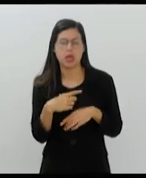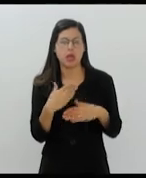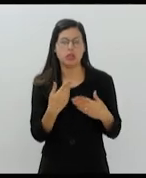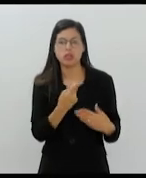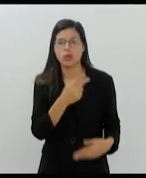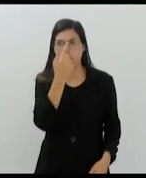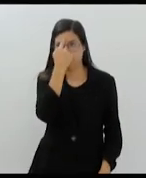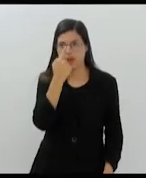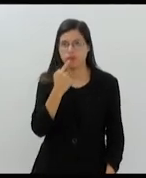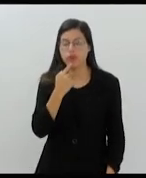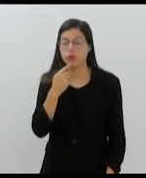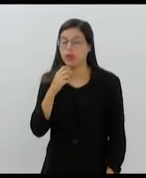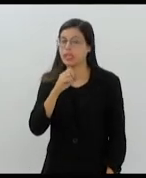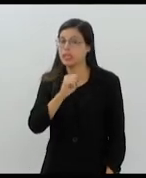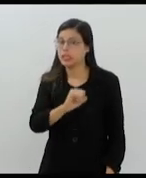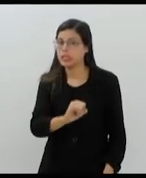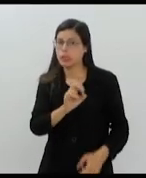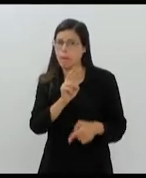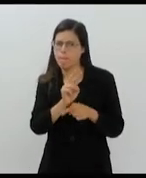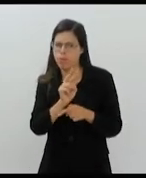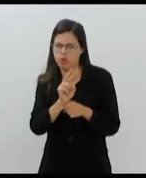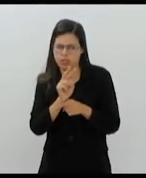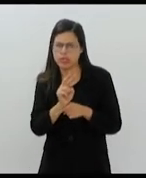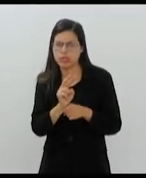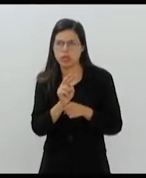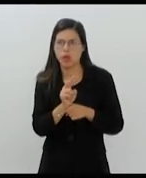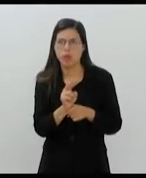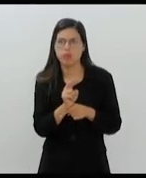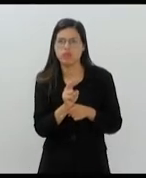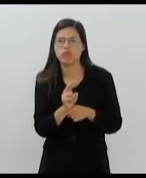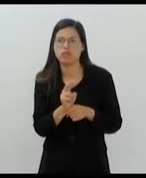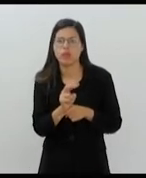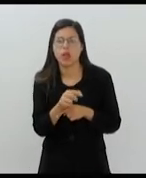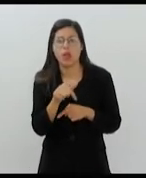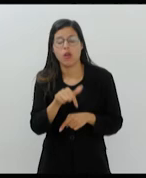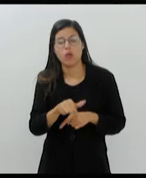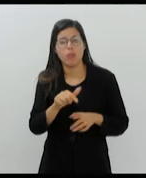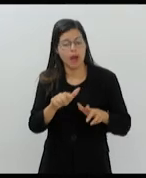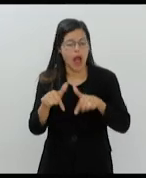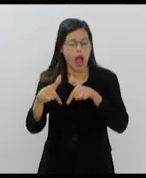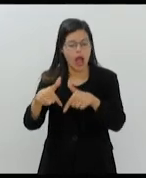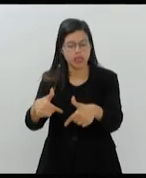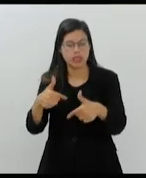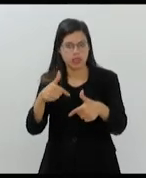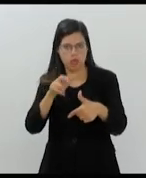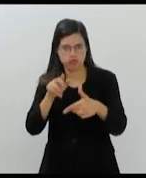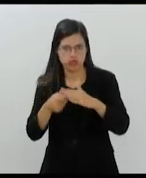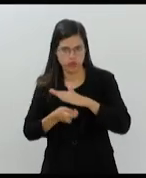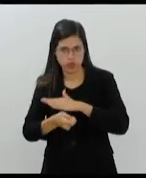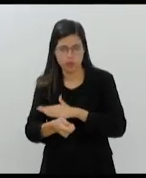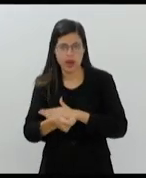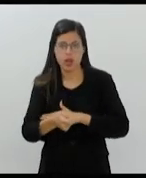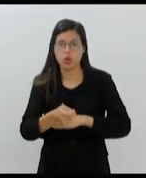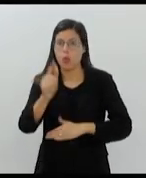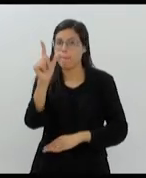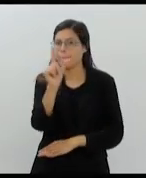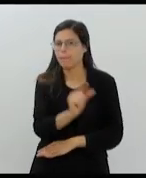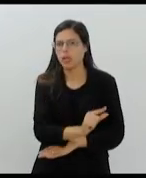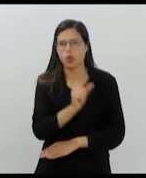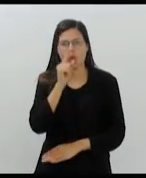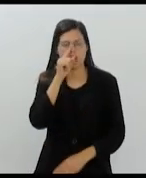for conservador, vai ser sugerido uma aplicação que tenha o menor risco